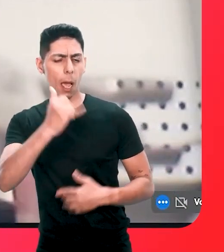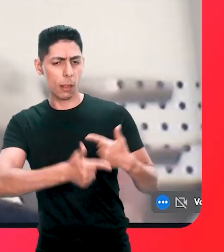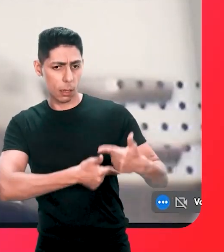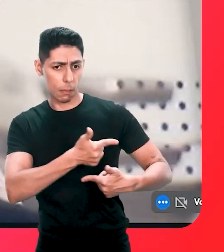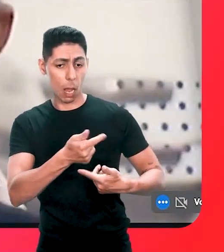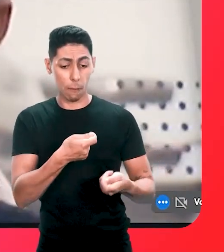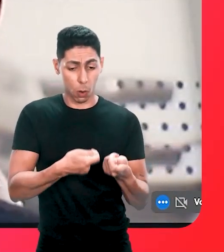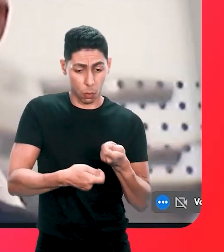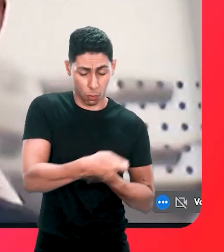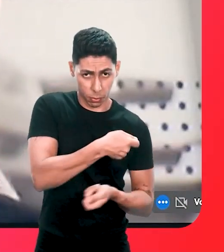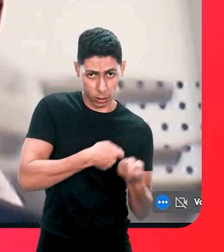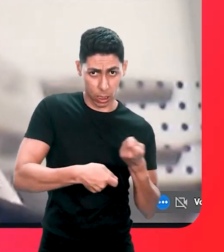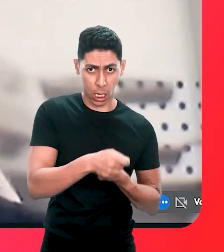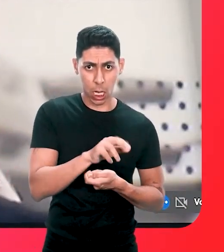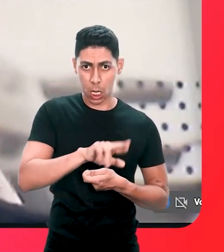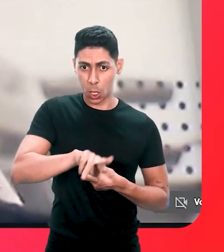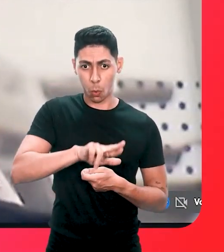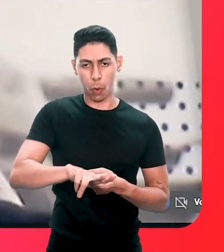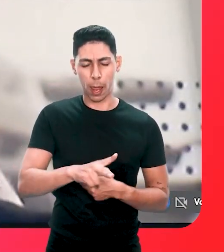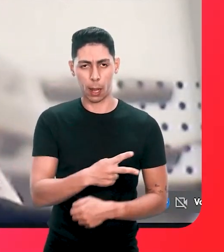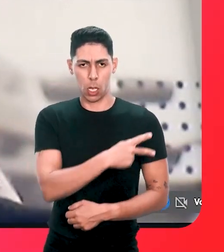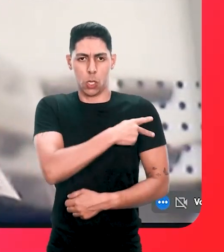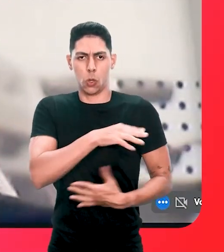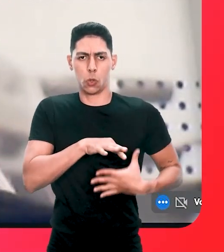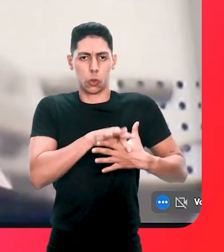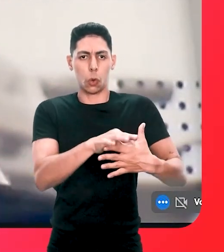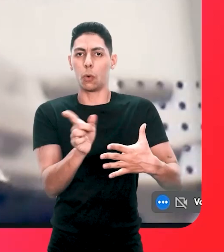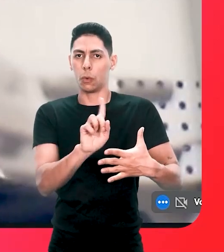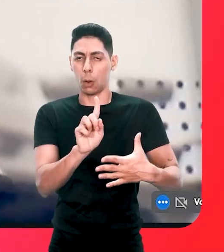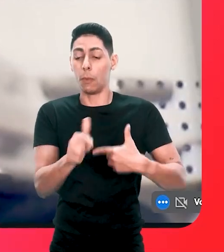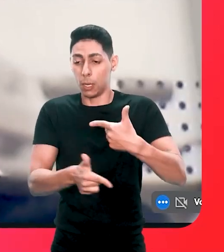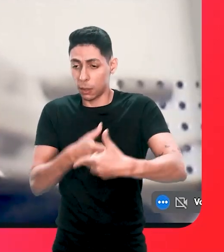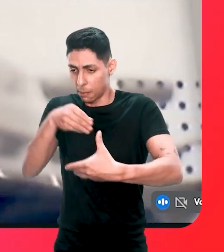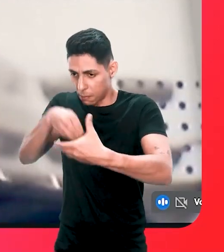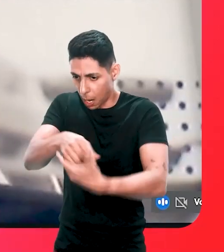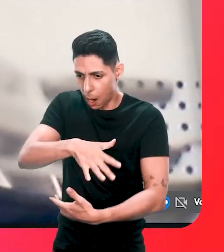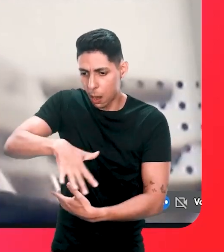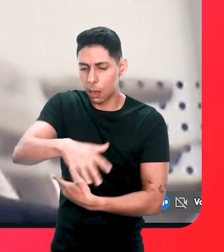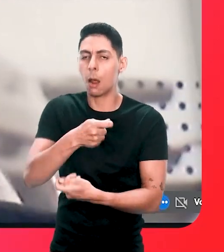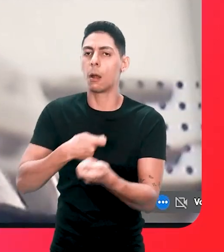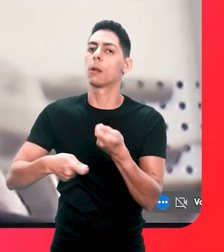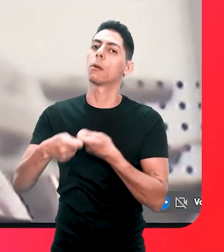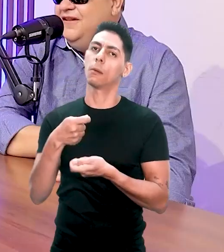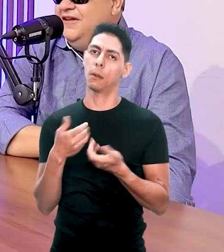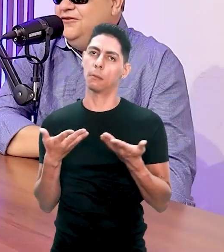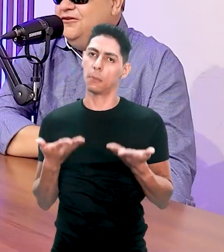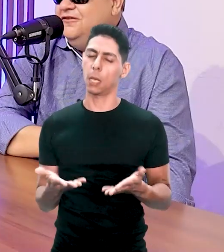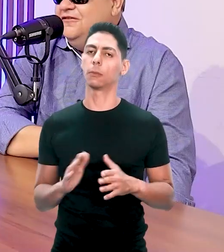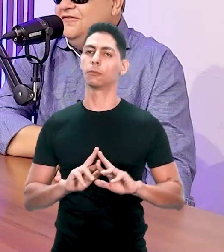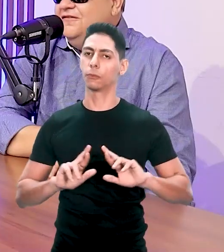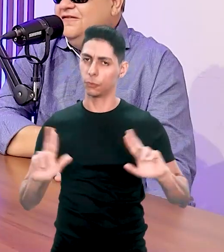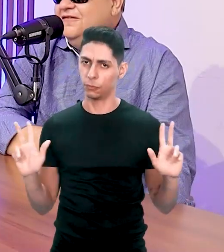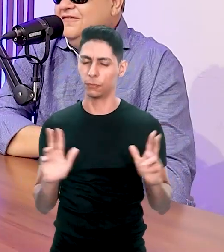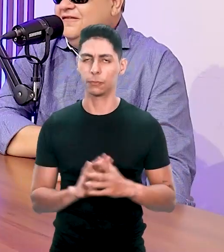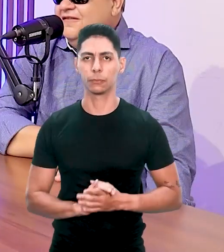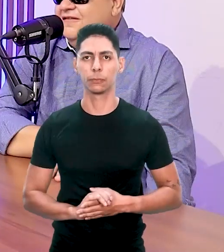era comerciante, ele não era o dono, ele era o empregado, ele era comerciário. Comerciário.